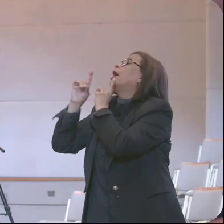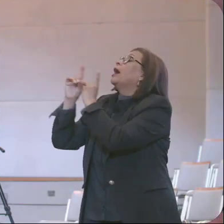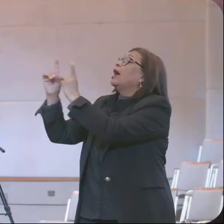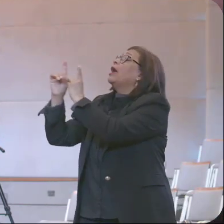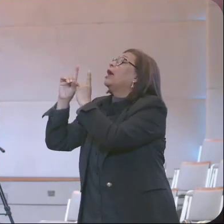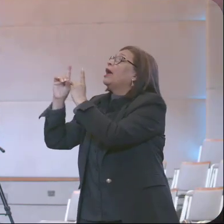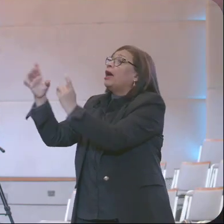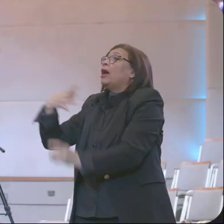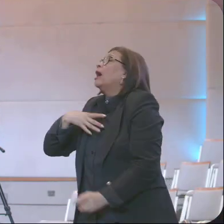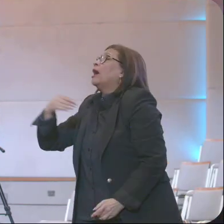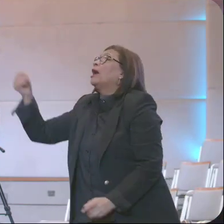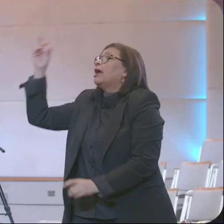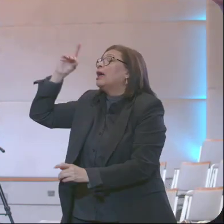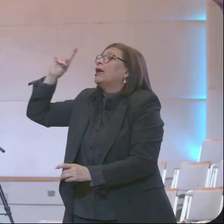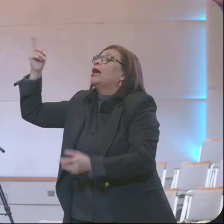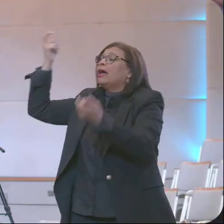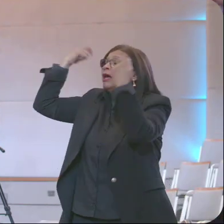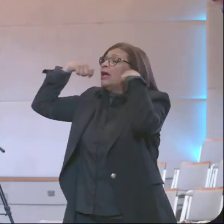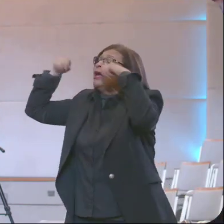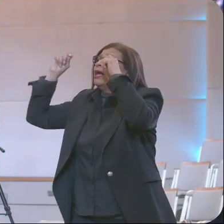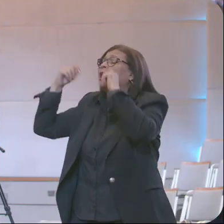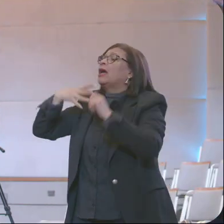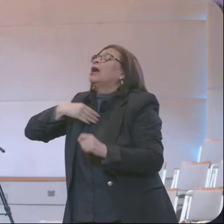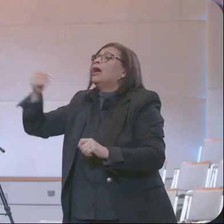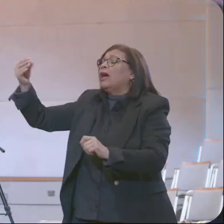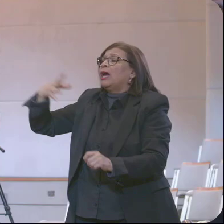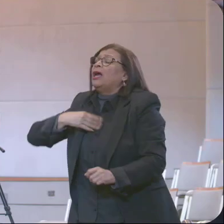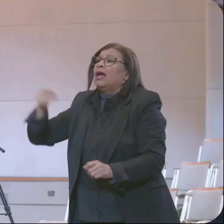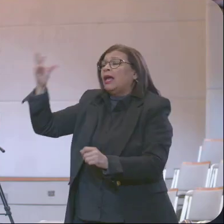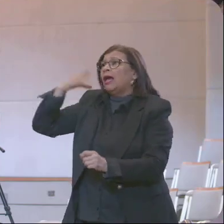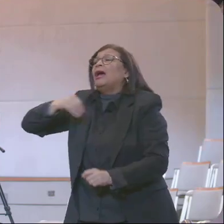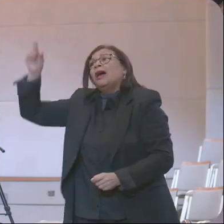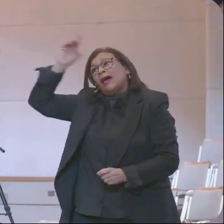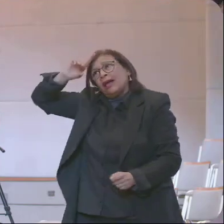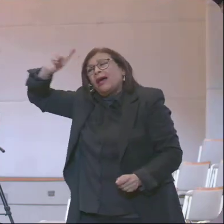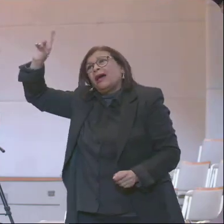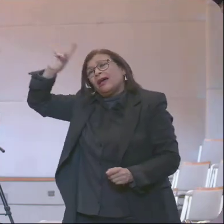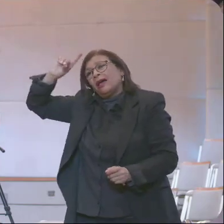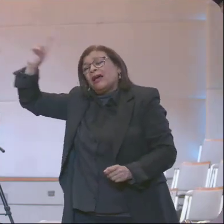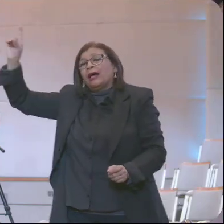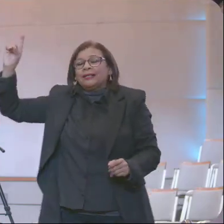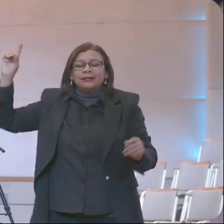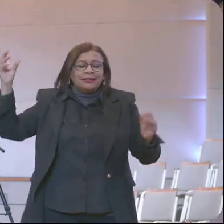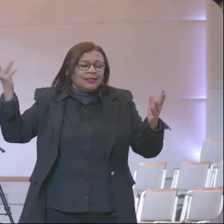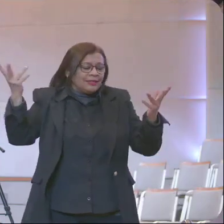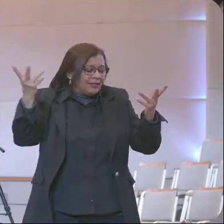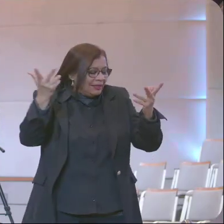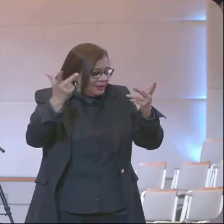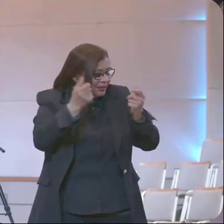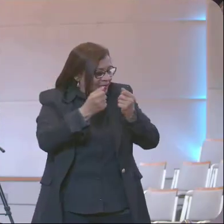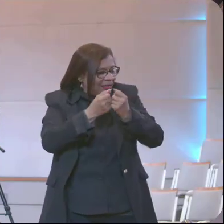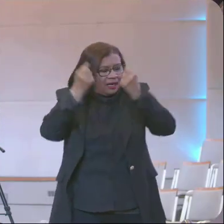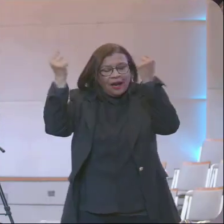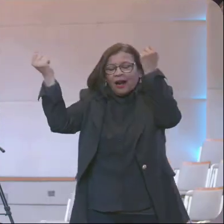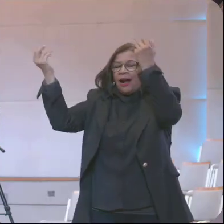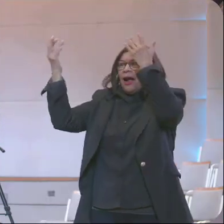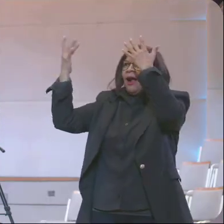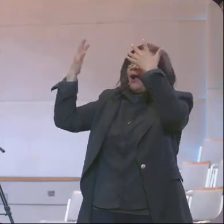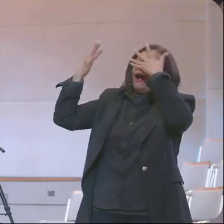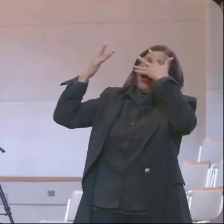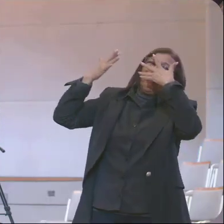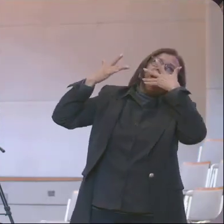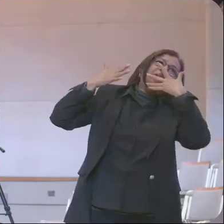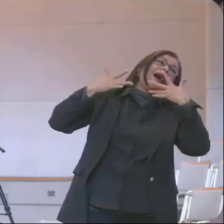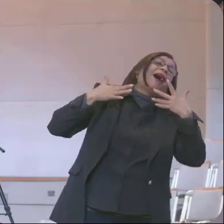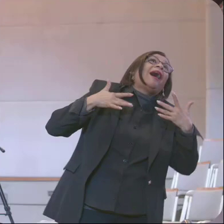Deus. Digno, digno, digno é maravilhosa